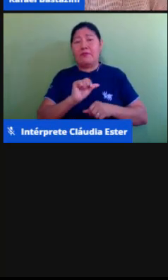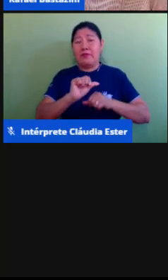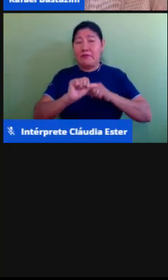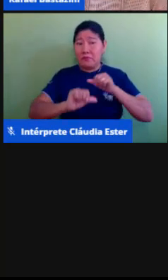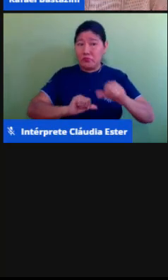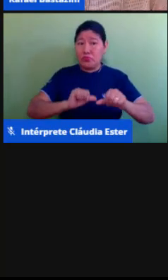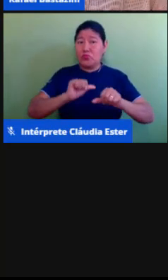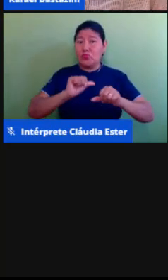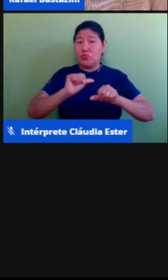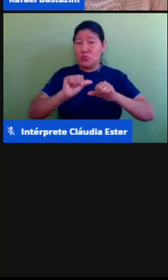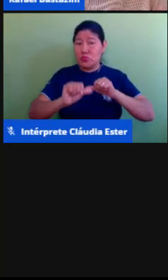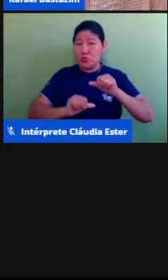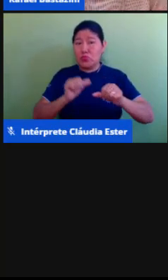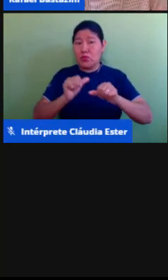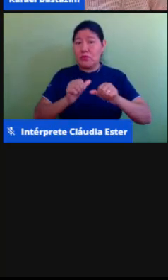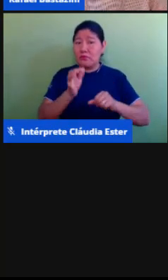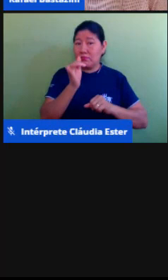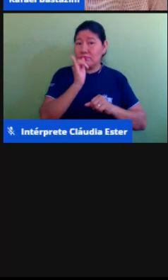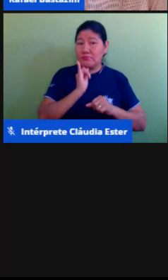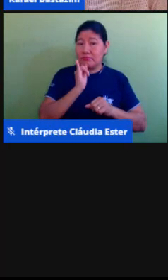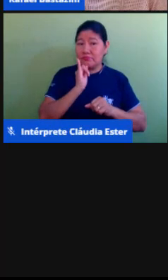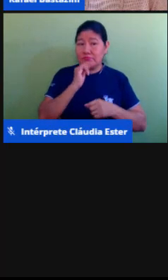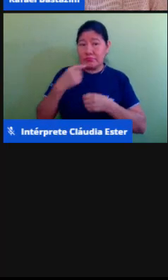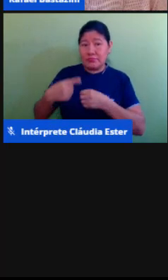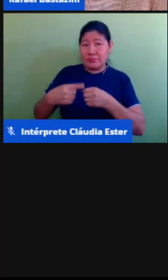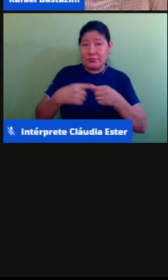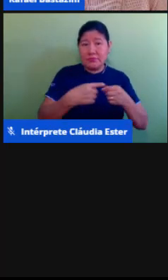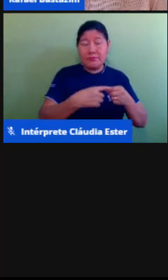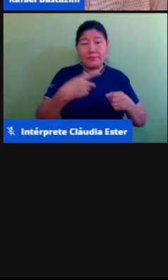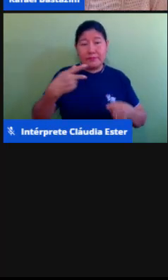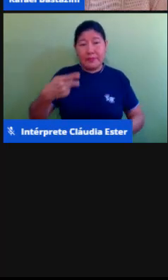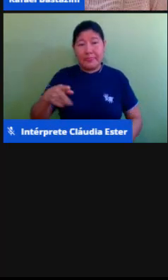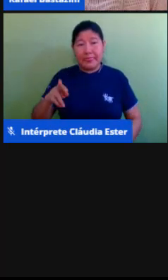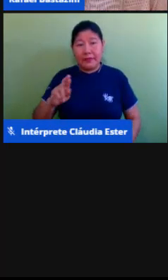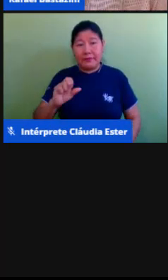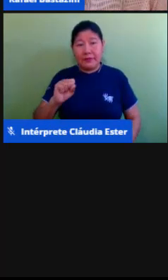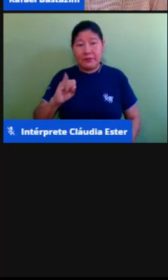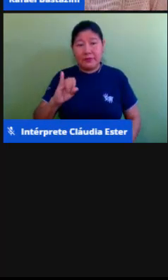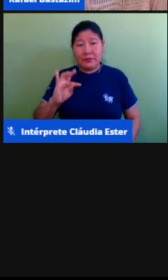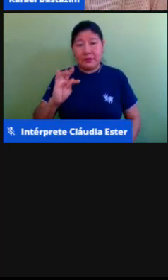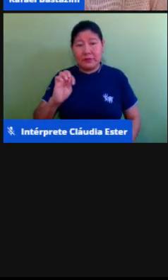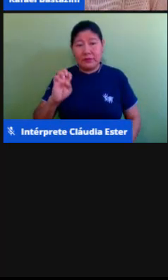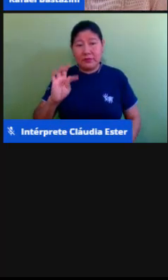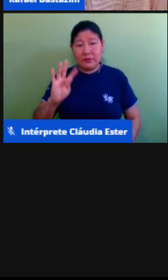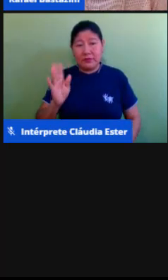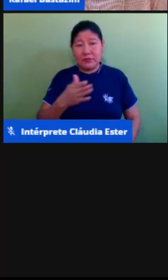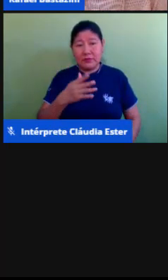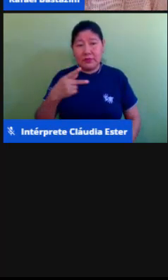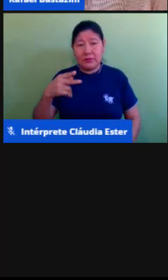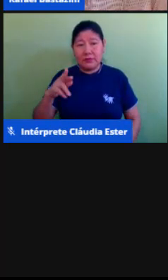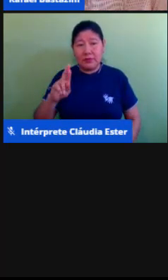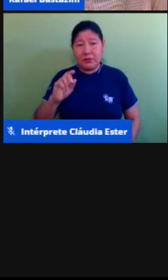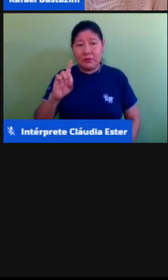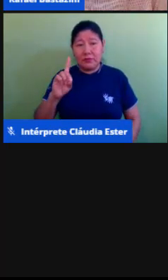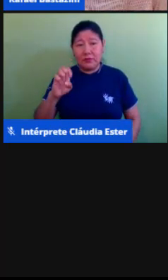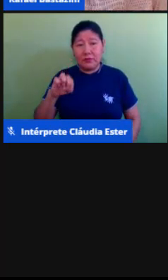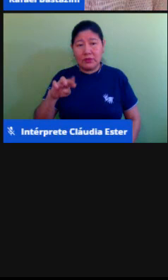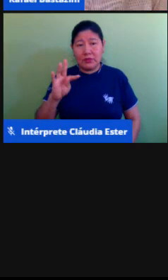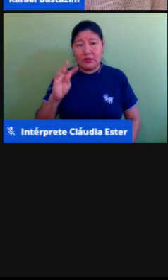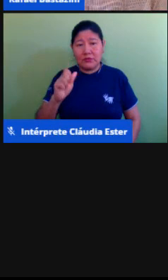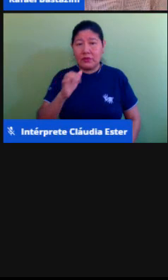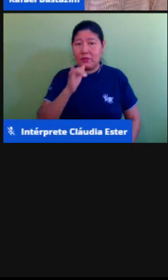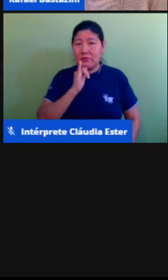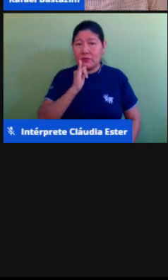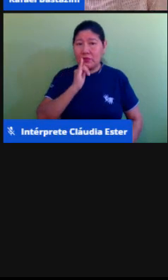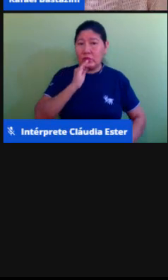exemplo da cidade de Presidente Prudente, do atual Centro Cultural Matarazzo. Antigamente, a partir